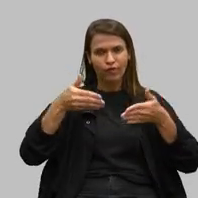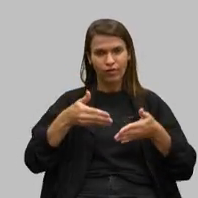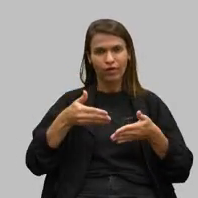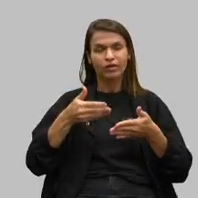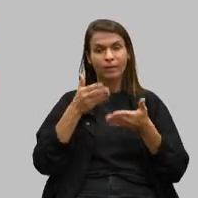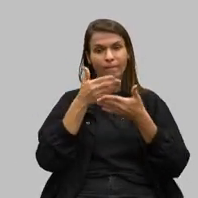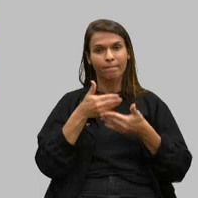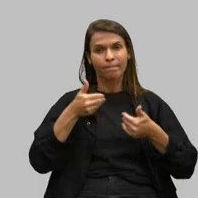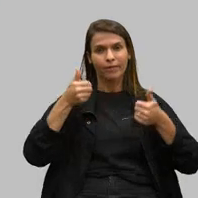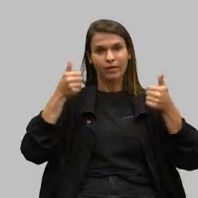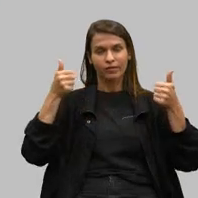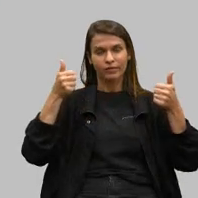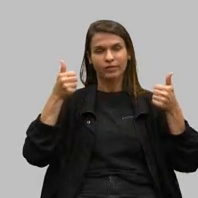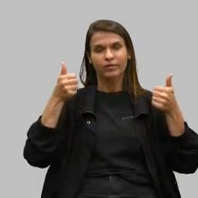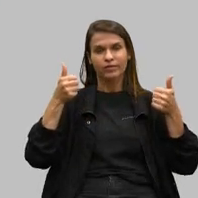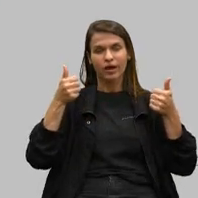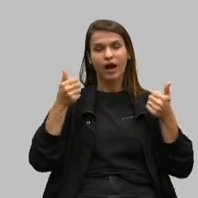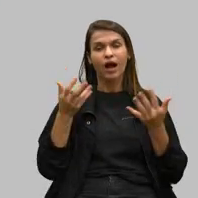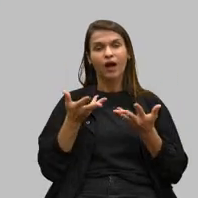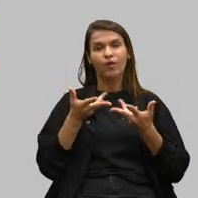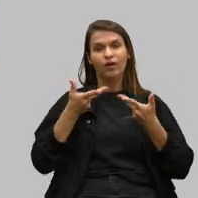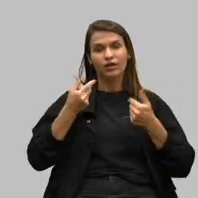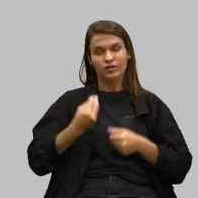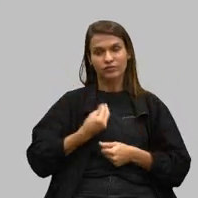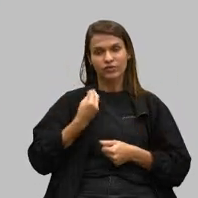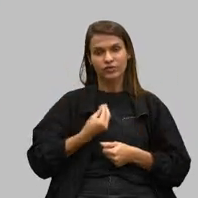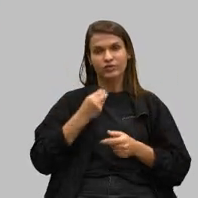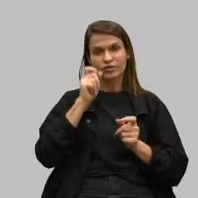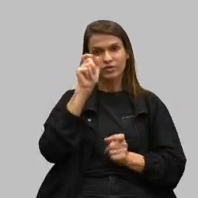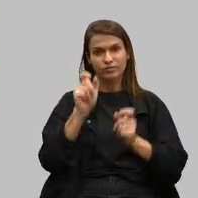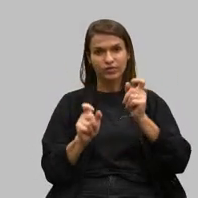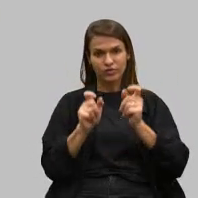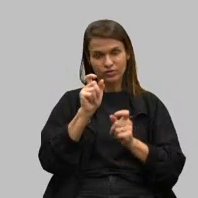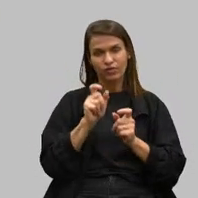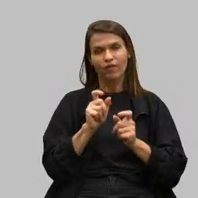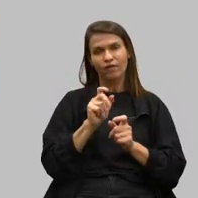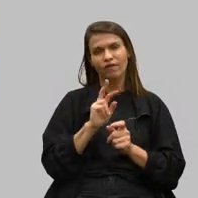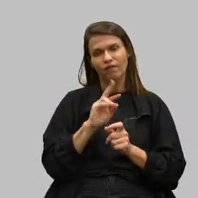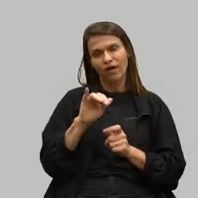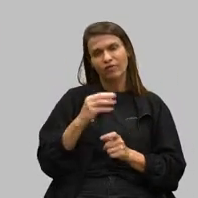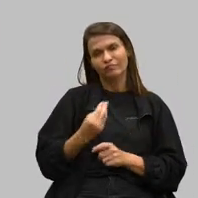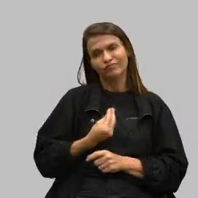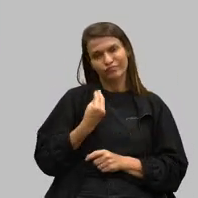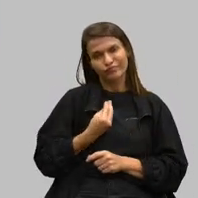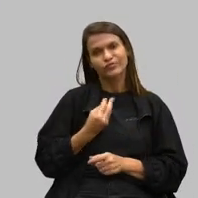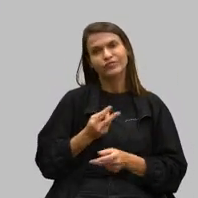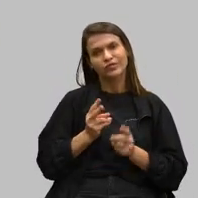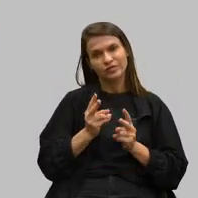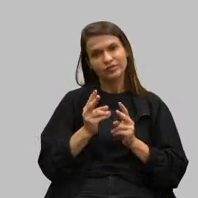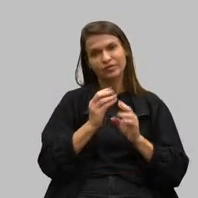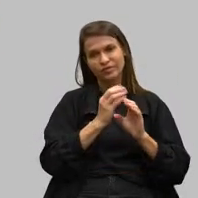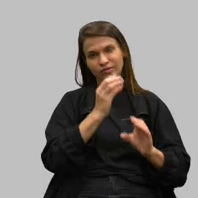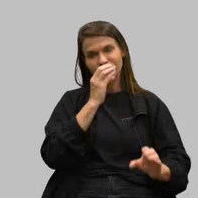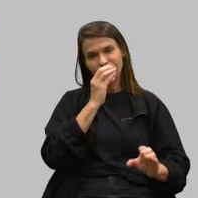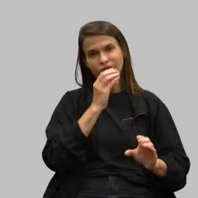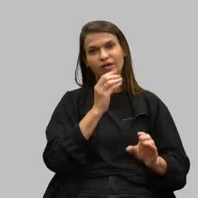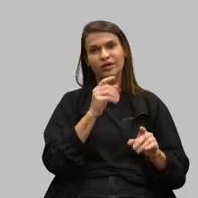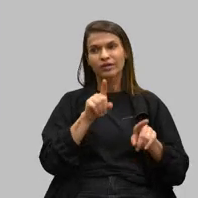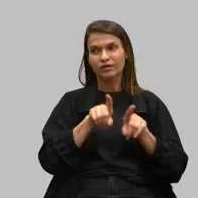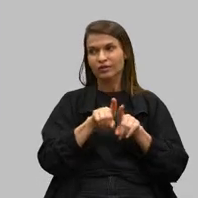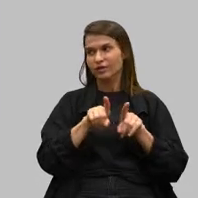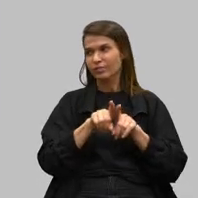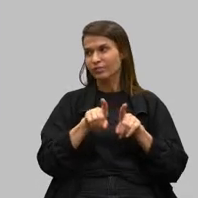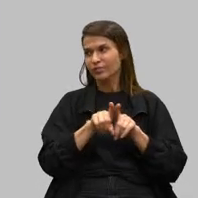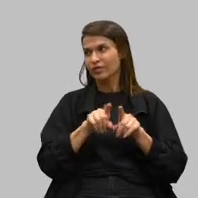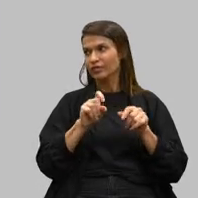melhorar a qualidade de vida dessas pessoas que vão passar ou para o resto da vida fazer hemodiálise, ou, se não, se Deus quiser, fazendo transplante